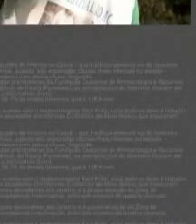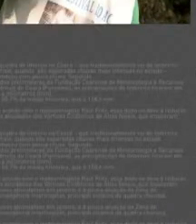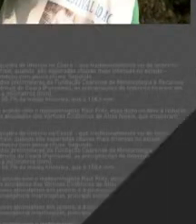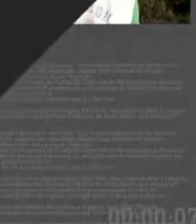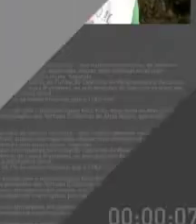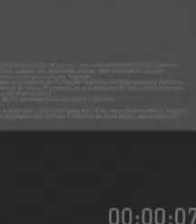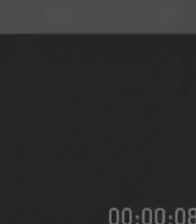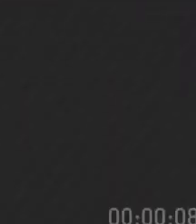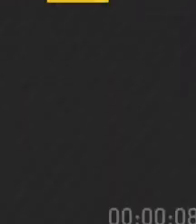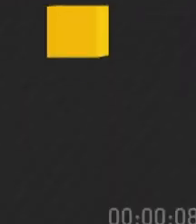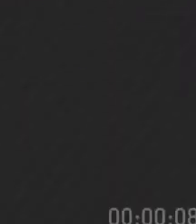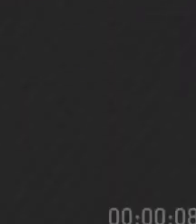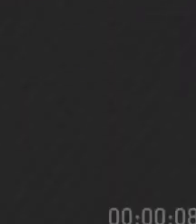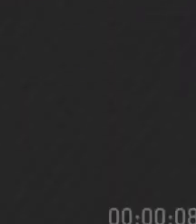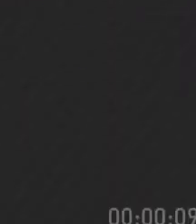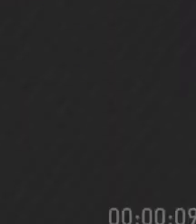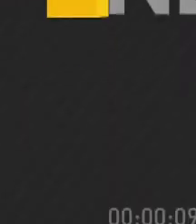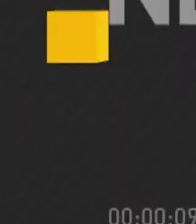ae